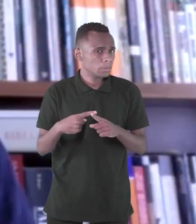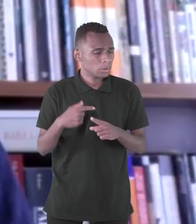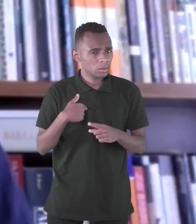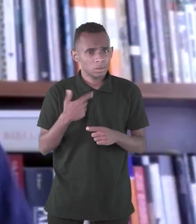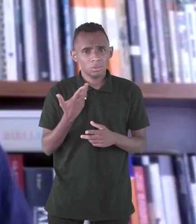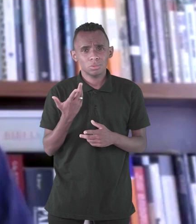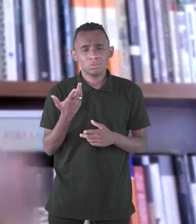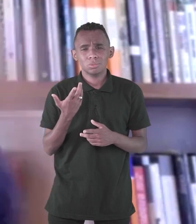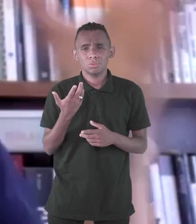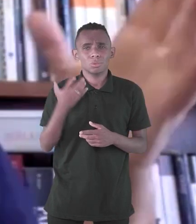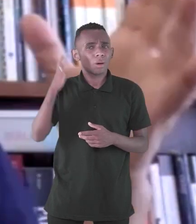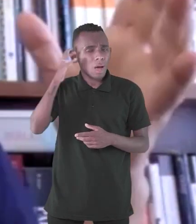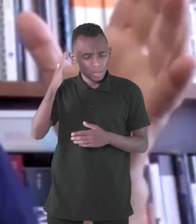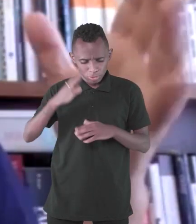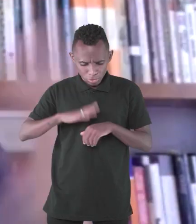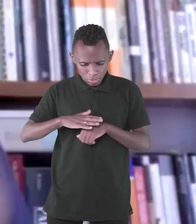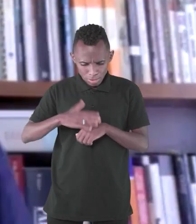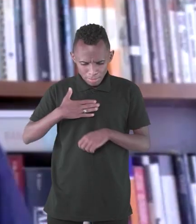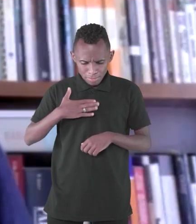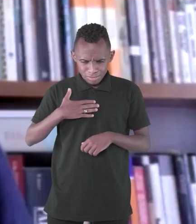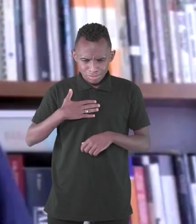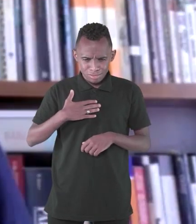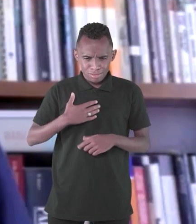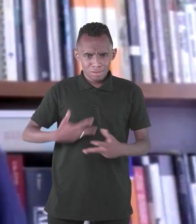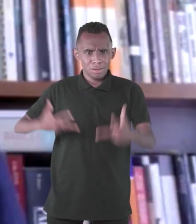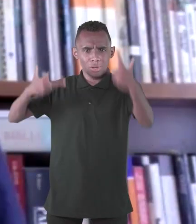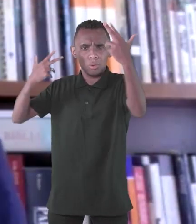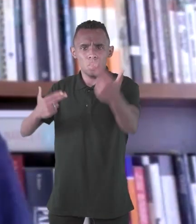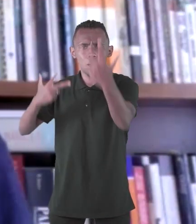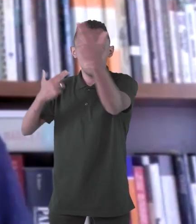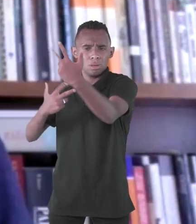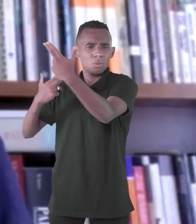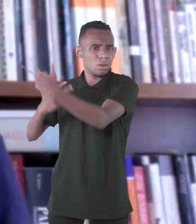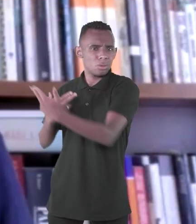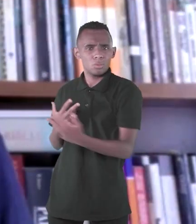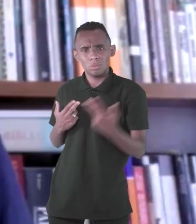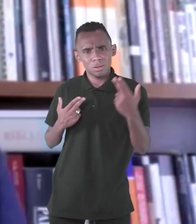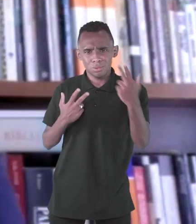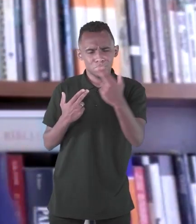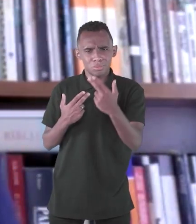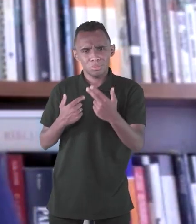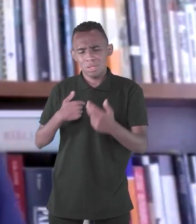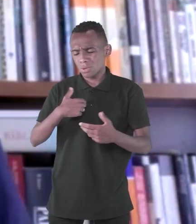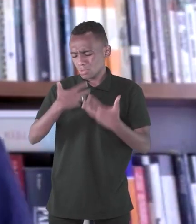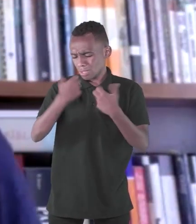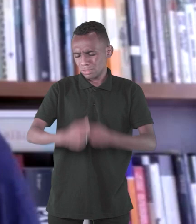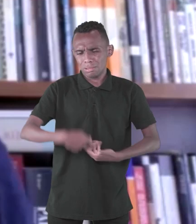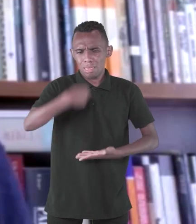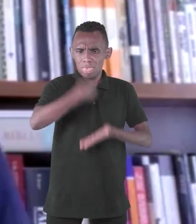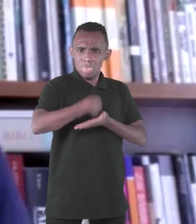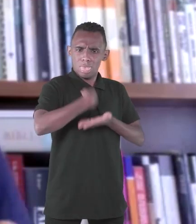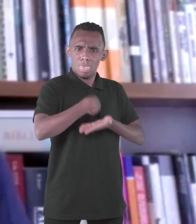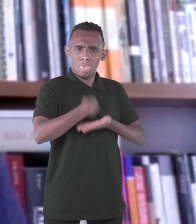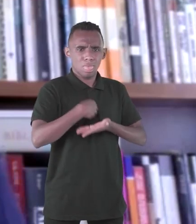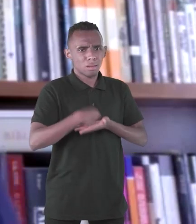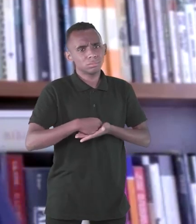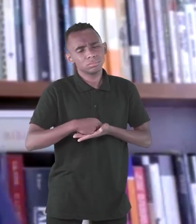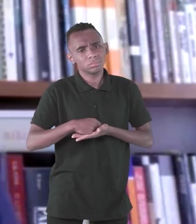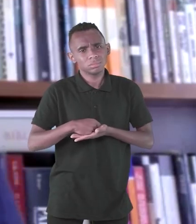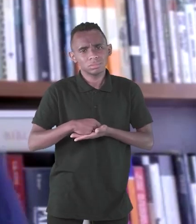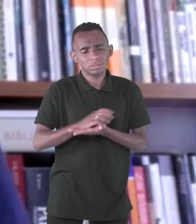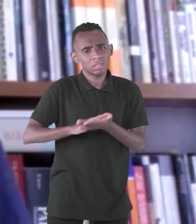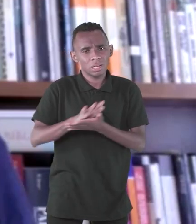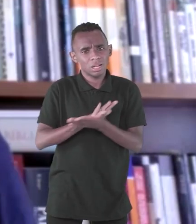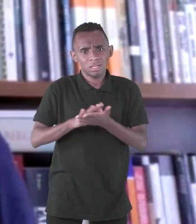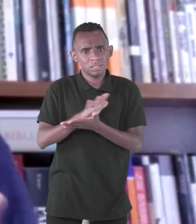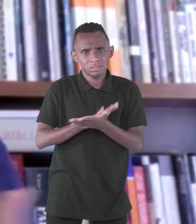eu vou tocar o que toca em todo lugar? Eu não aceito jabá, nunca aceitei. Eu não aceito pressão de gravadora, eu não aceito